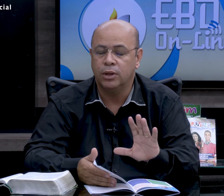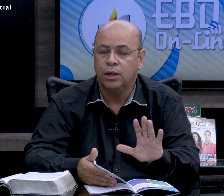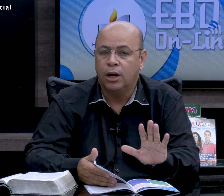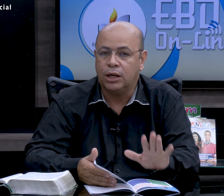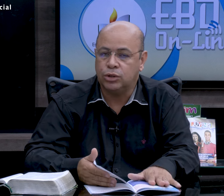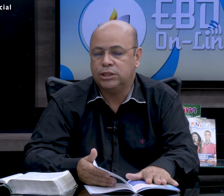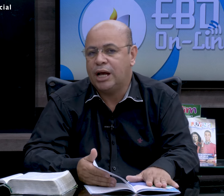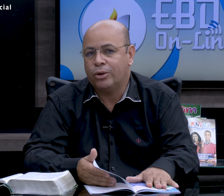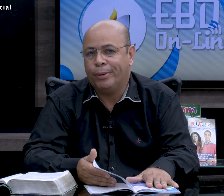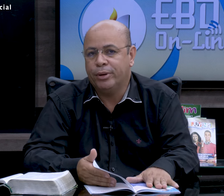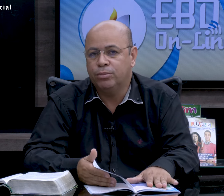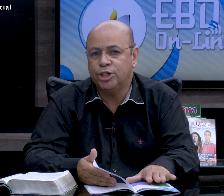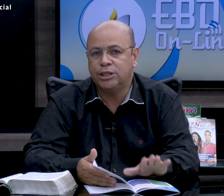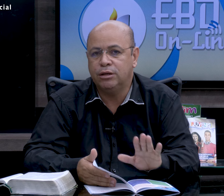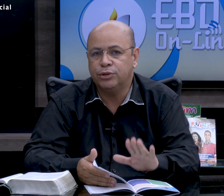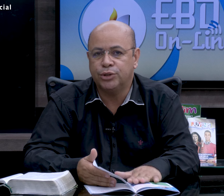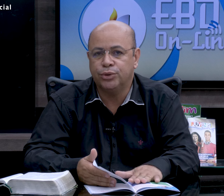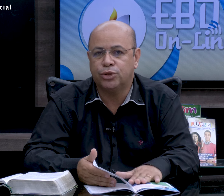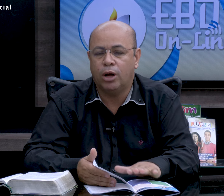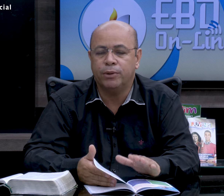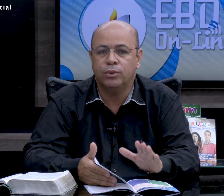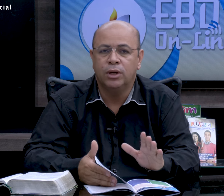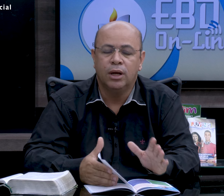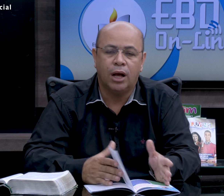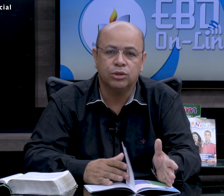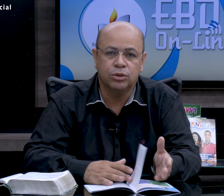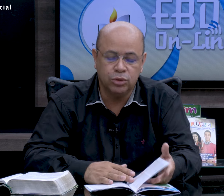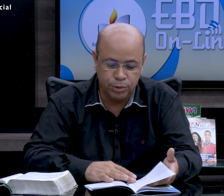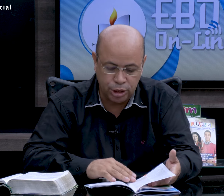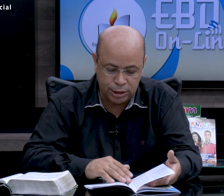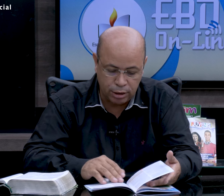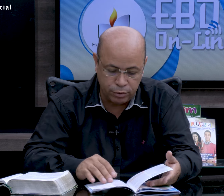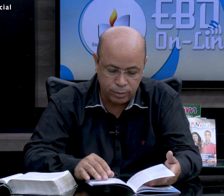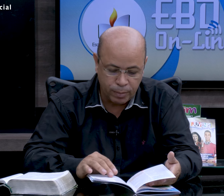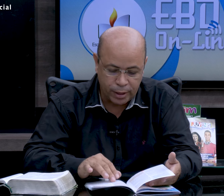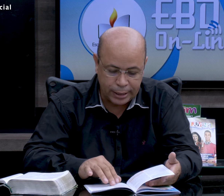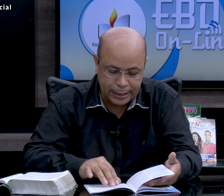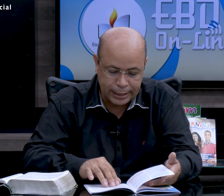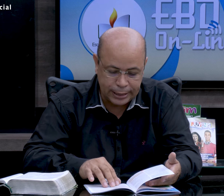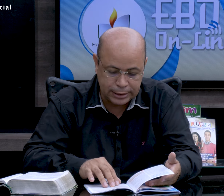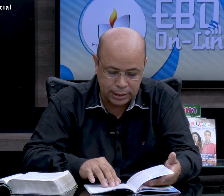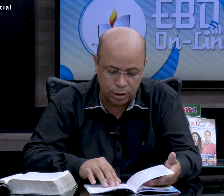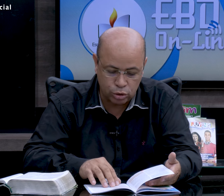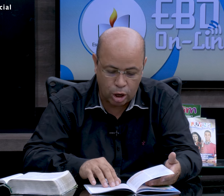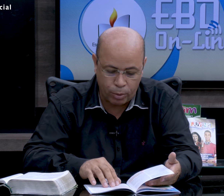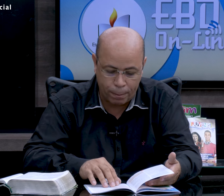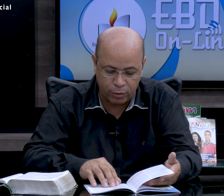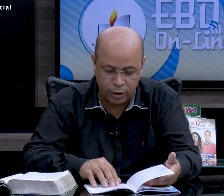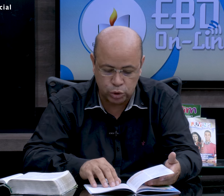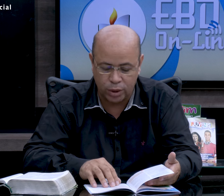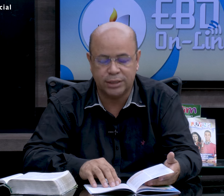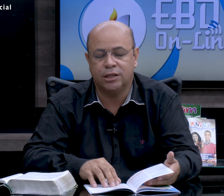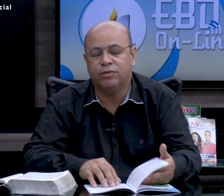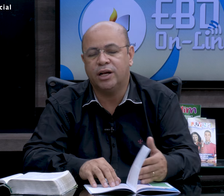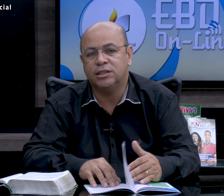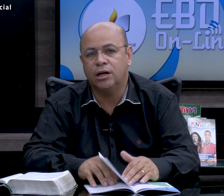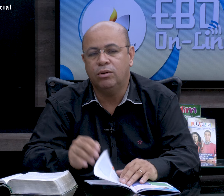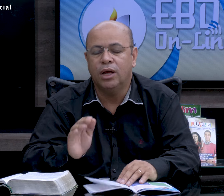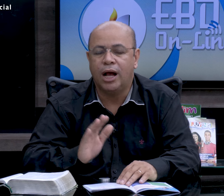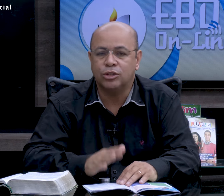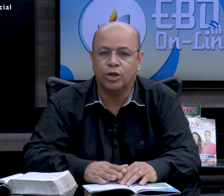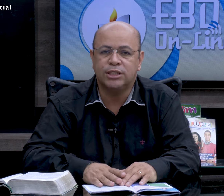tópico associado ao primeiro objetivo o segundo tópico ao segundo objetivo eh terceiro tópico aperfeiçoando a